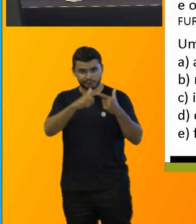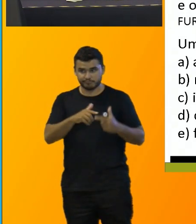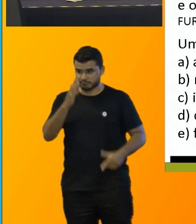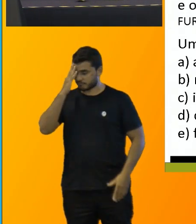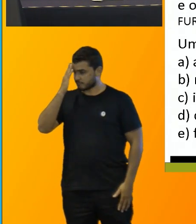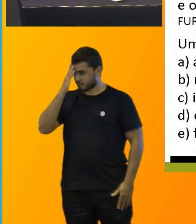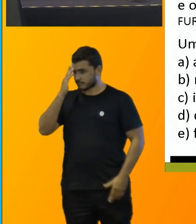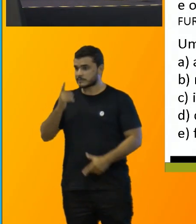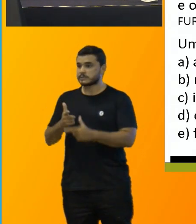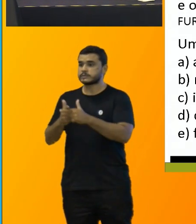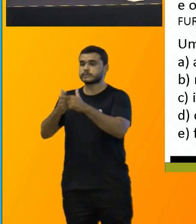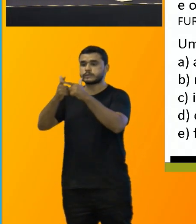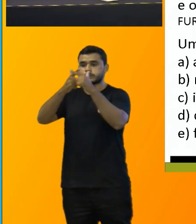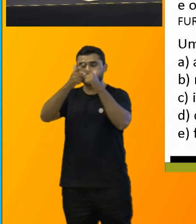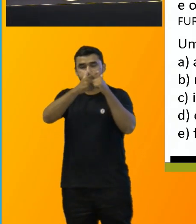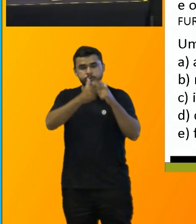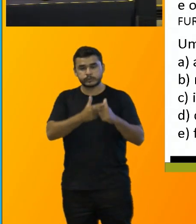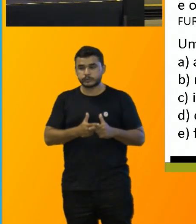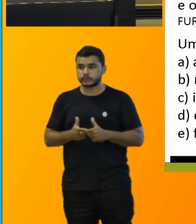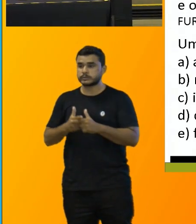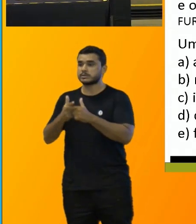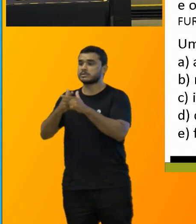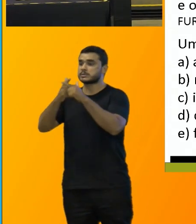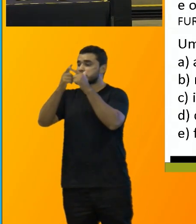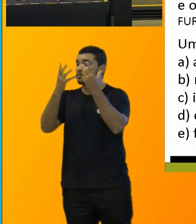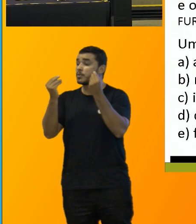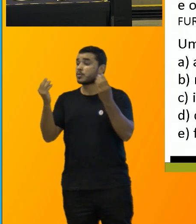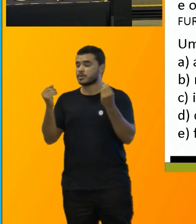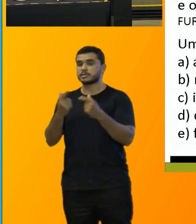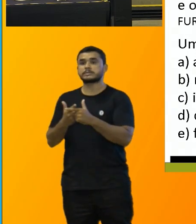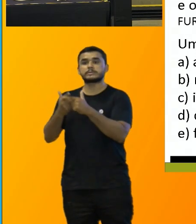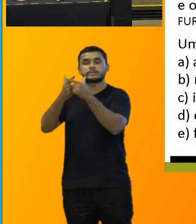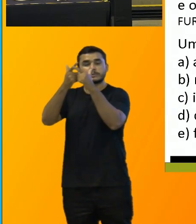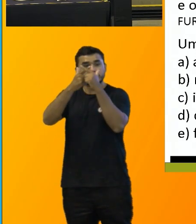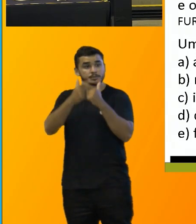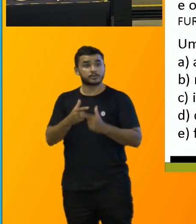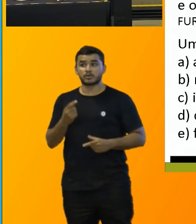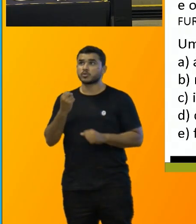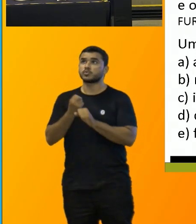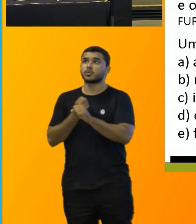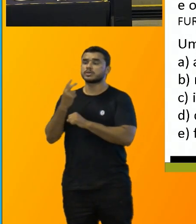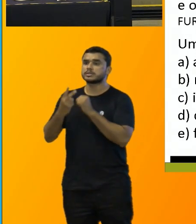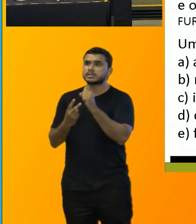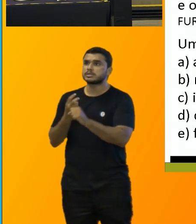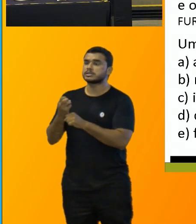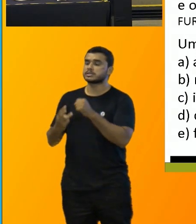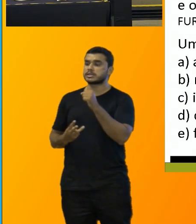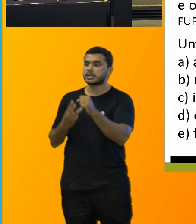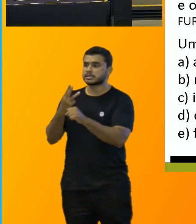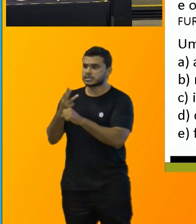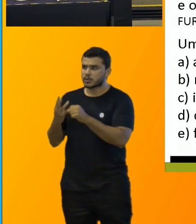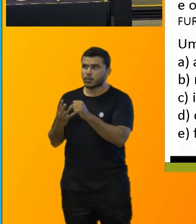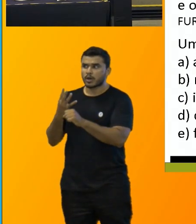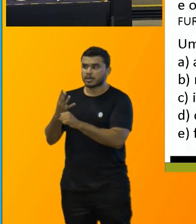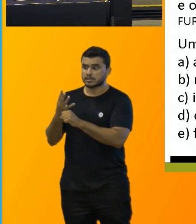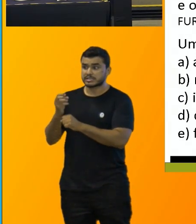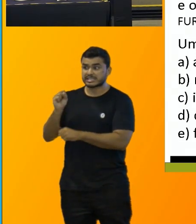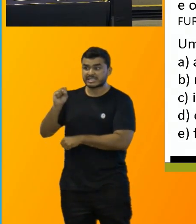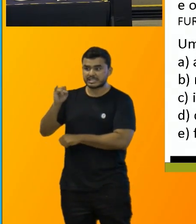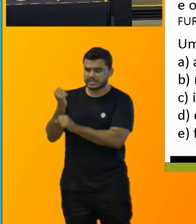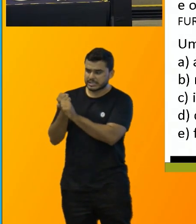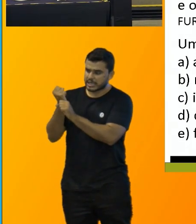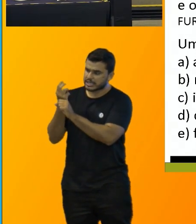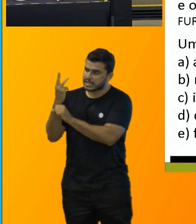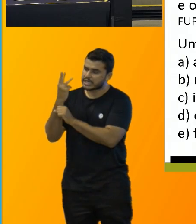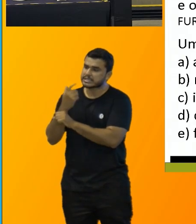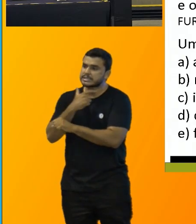de crise é só 1 ano de crise, 2 anos de crise são apenas 2 anos de crise, de 3 em diante é depressão. E eu não estou falando no